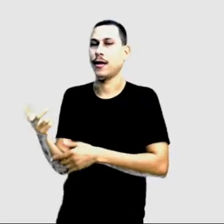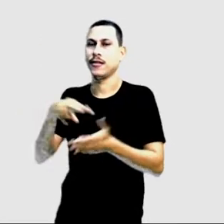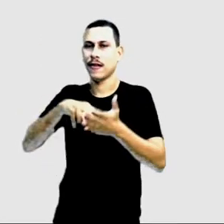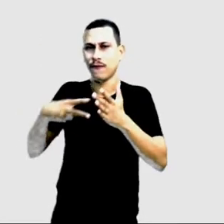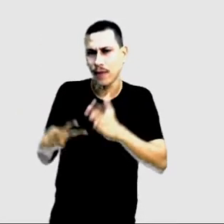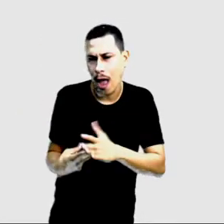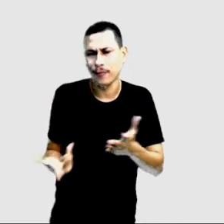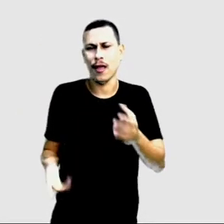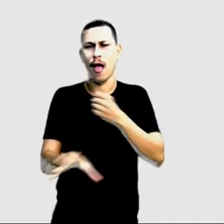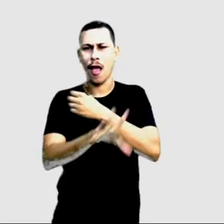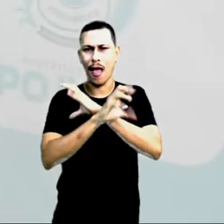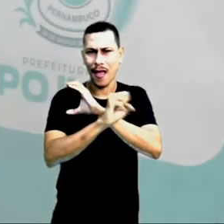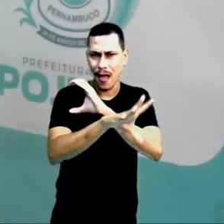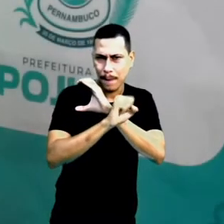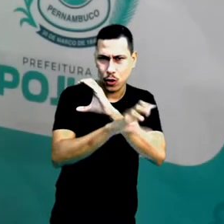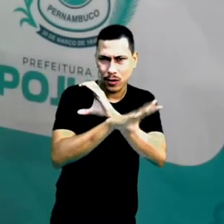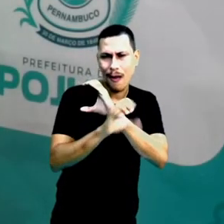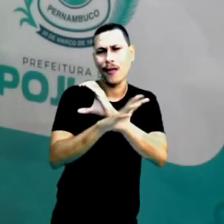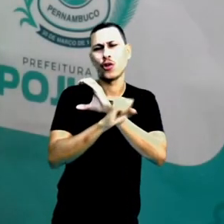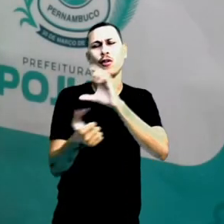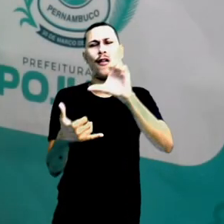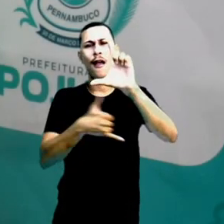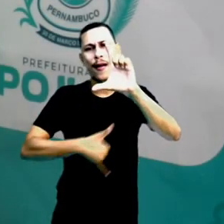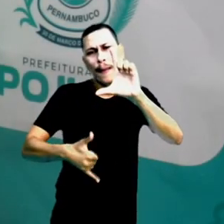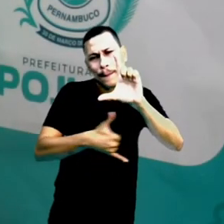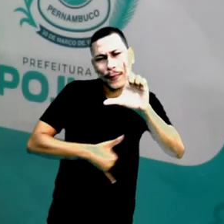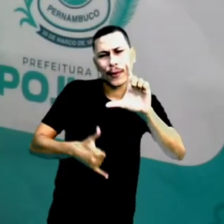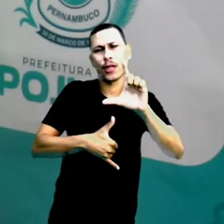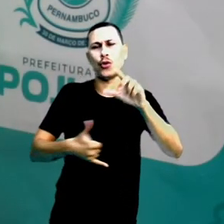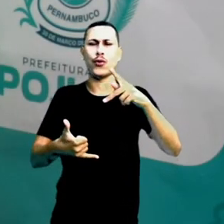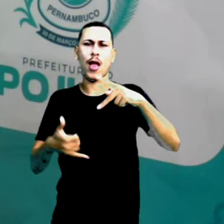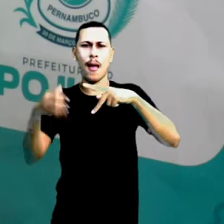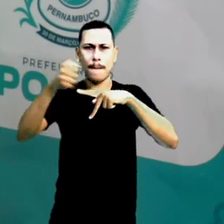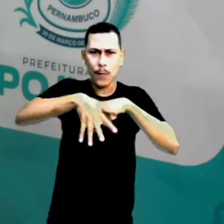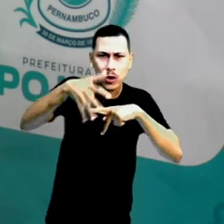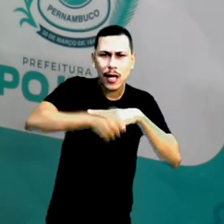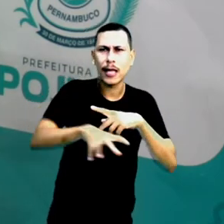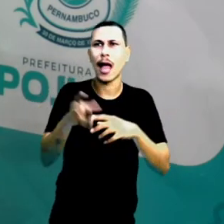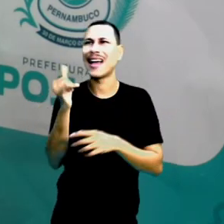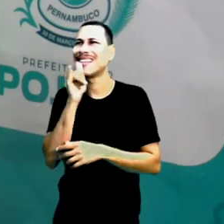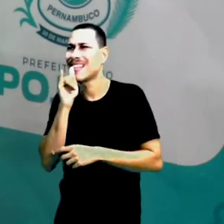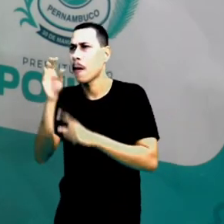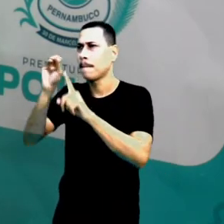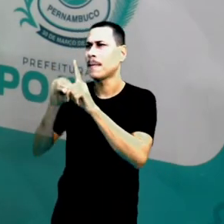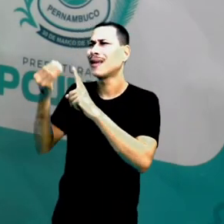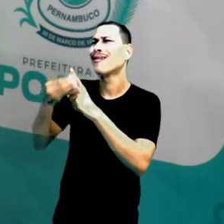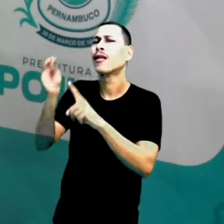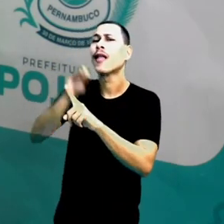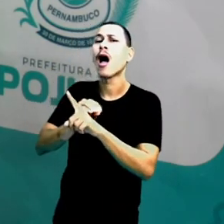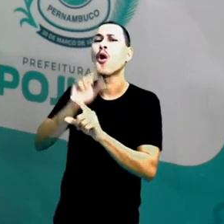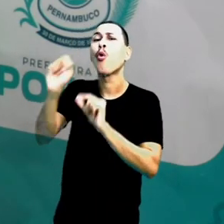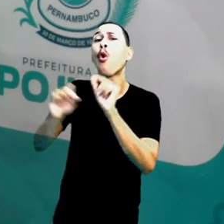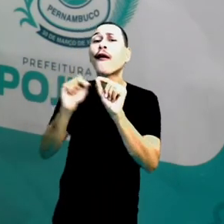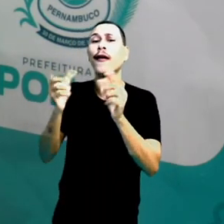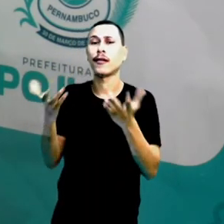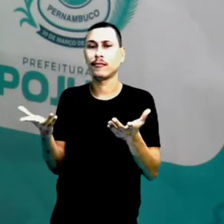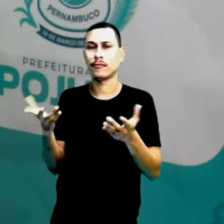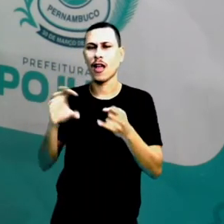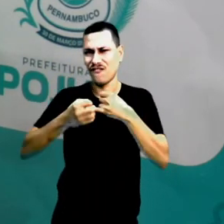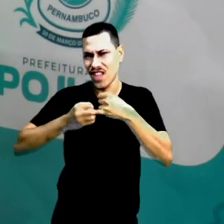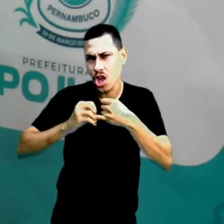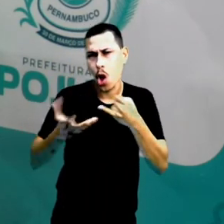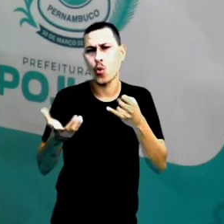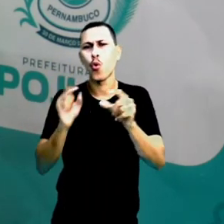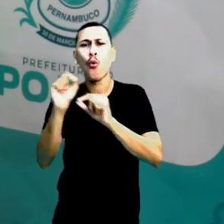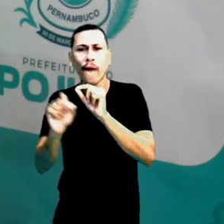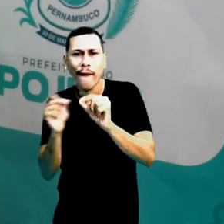lipídios ou proteínas. Se você comeu banana, a banana é o quê? Lipídio, proteínas ou carboidratos? Se você comeu feijão,